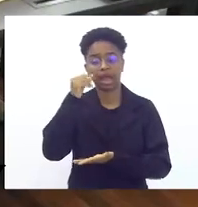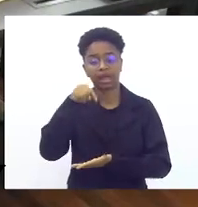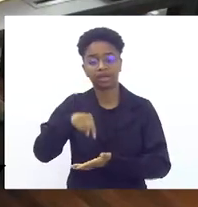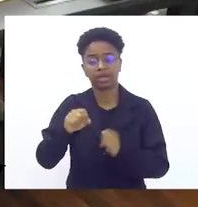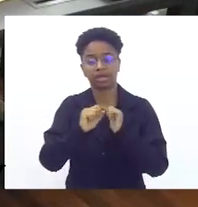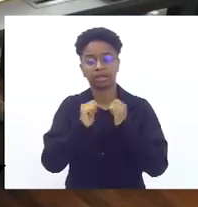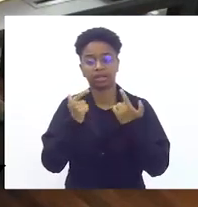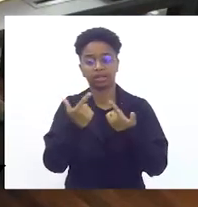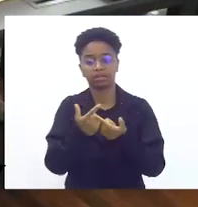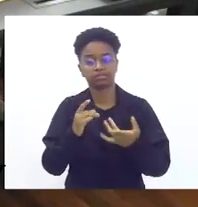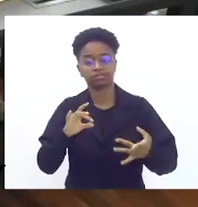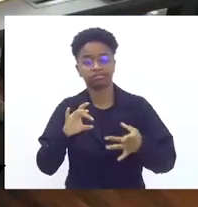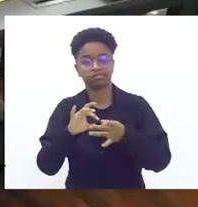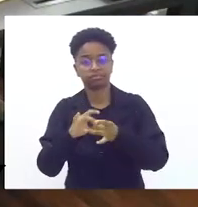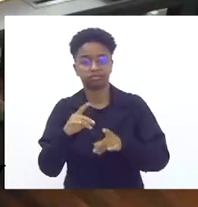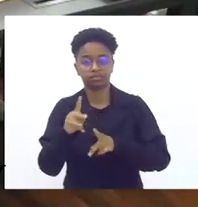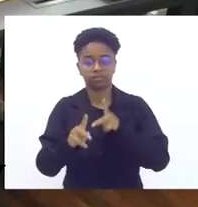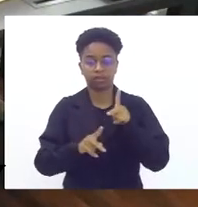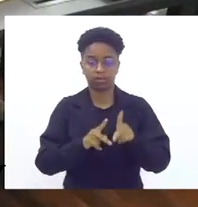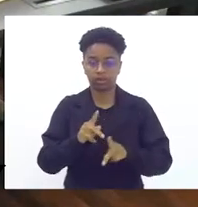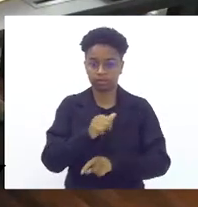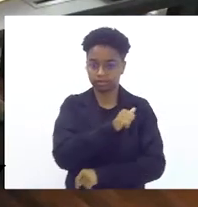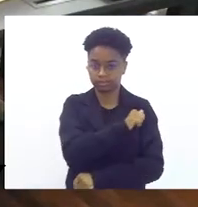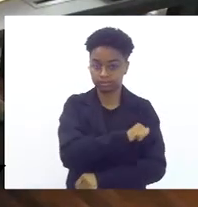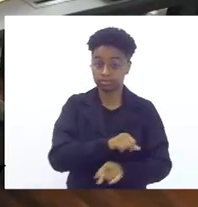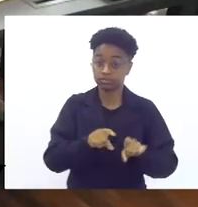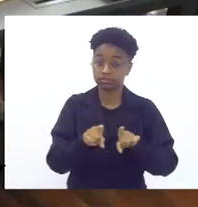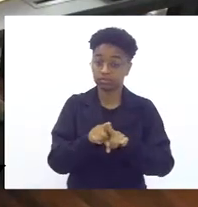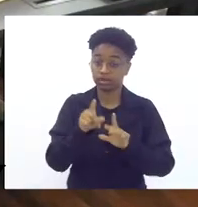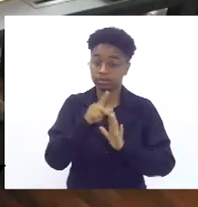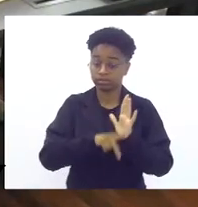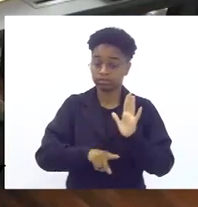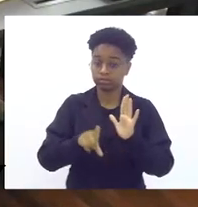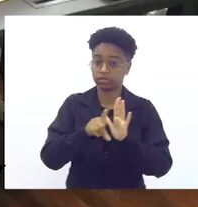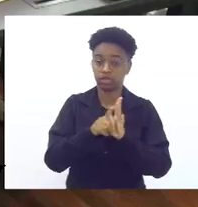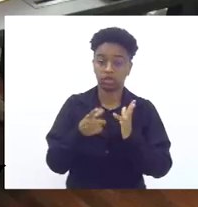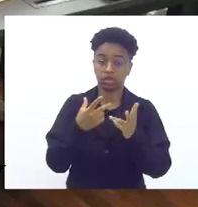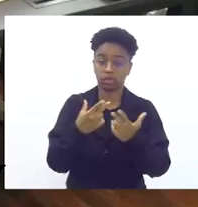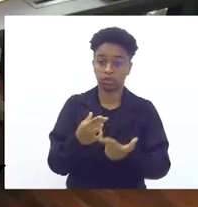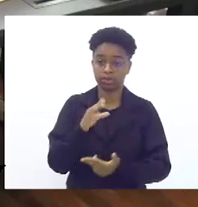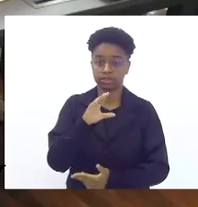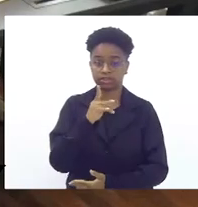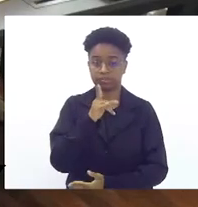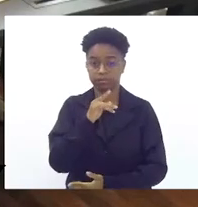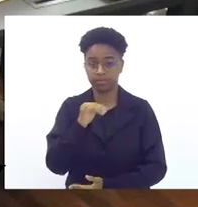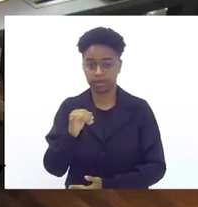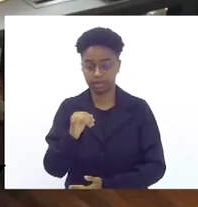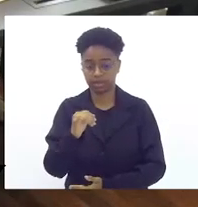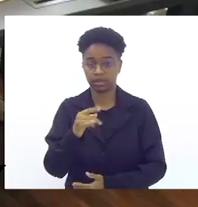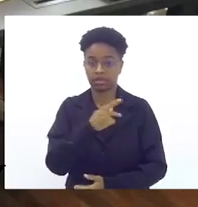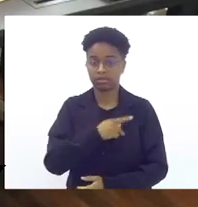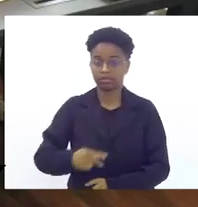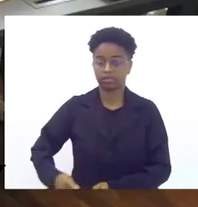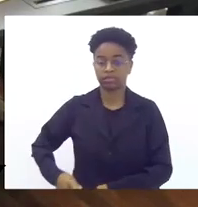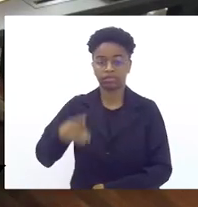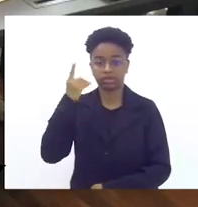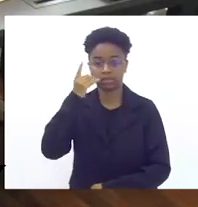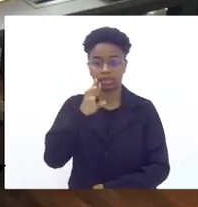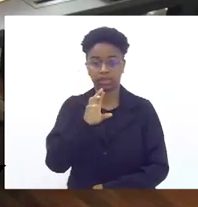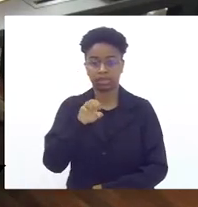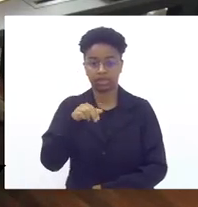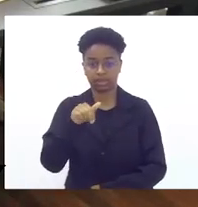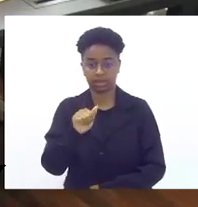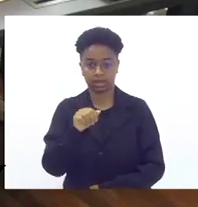se Coloque ao lado da população do Rio de Janeiro e esse projeto de lei bem como a CPI presidida pela deputada Renata são